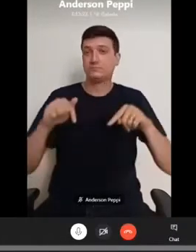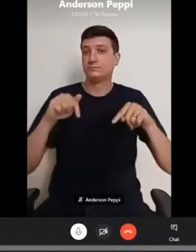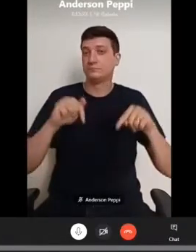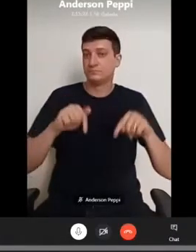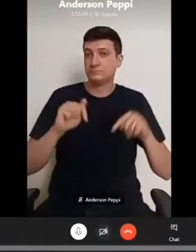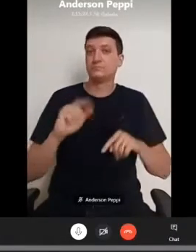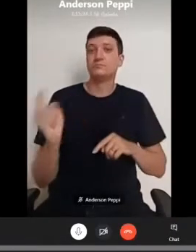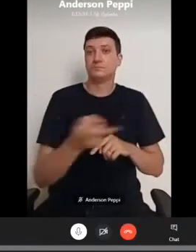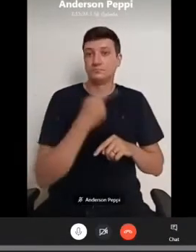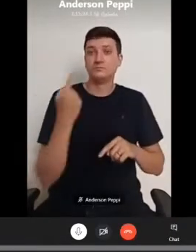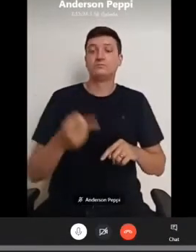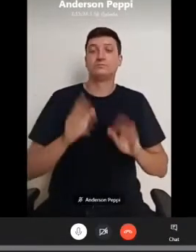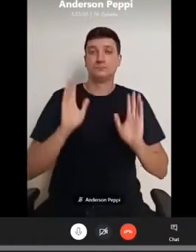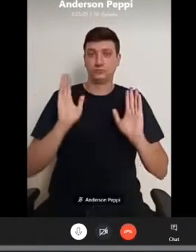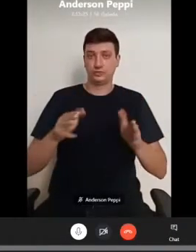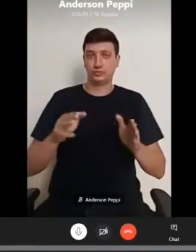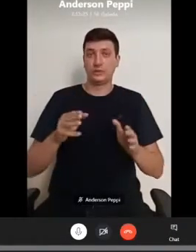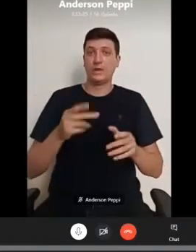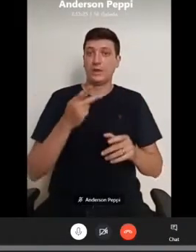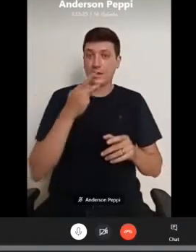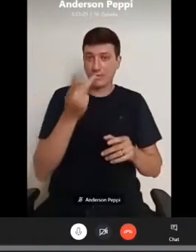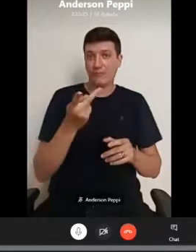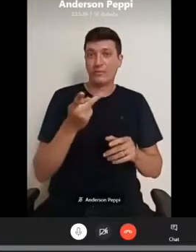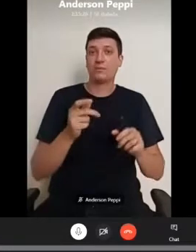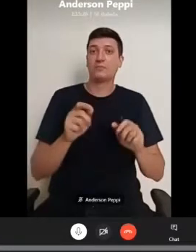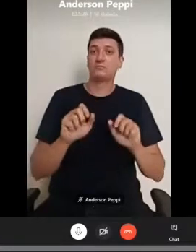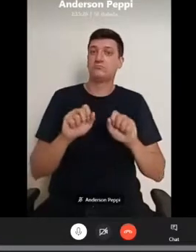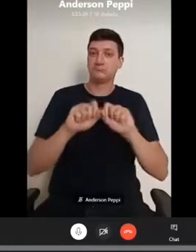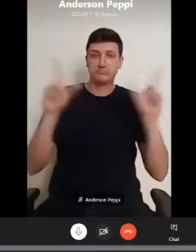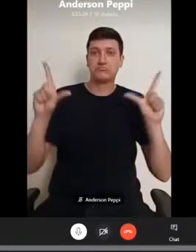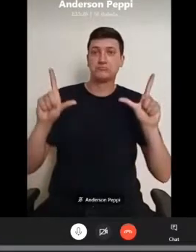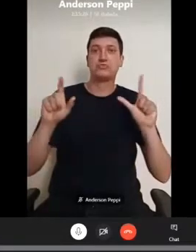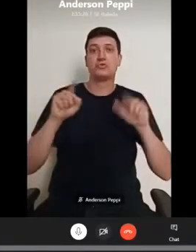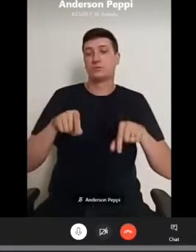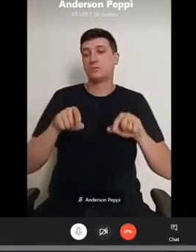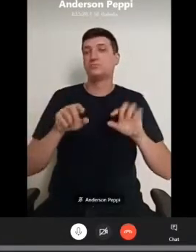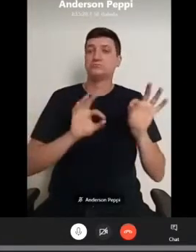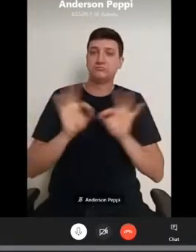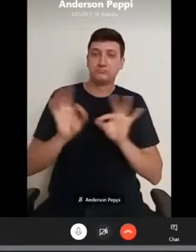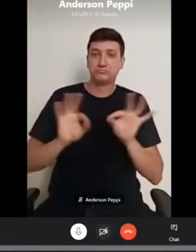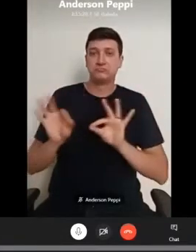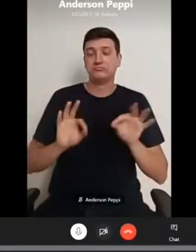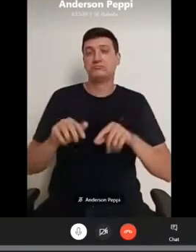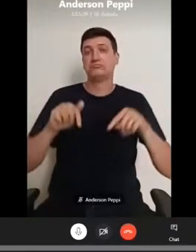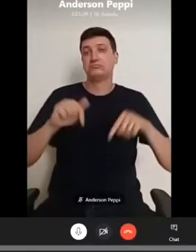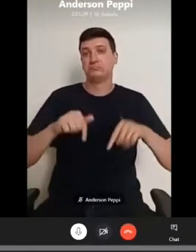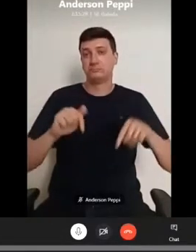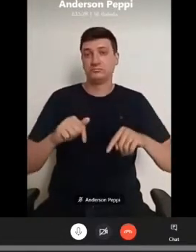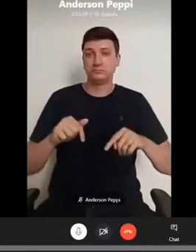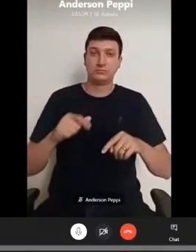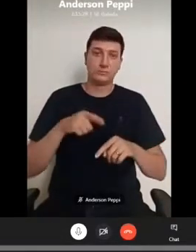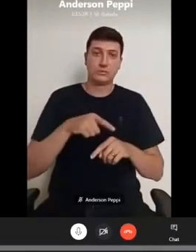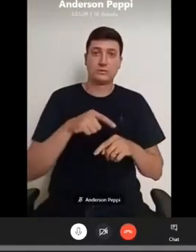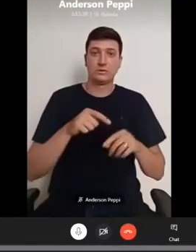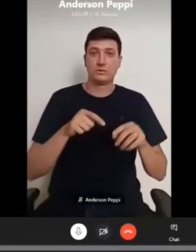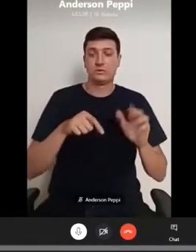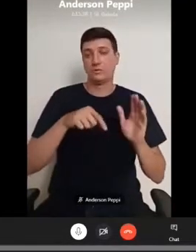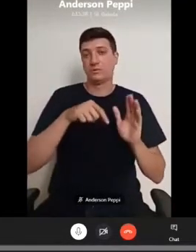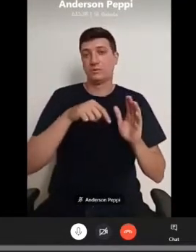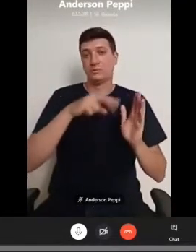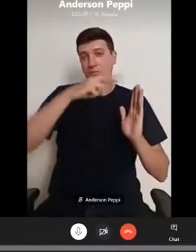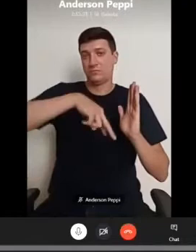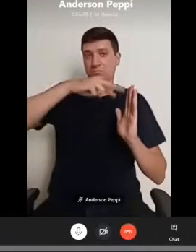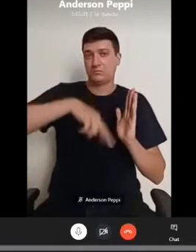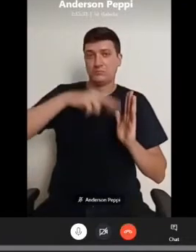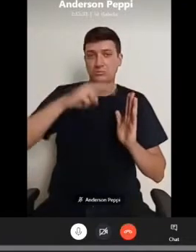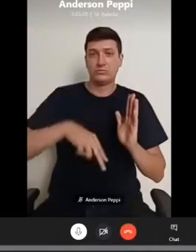votos, a transparência e publicidade foram dados, portanto, não será necessária a leitura pela secretária. Então,